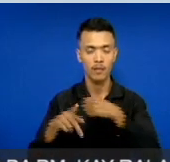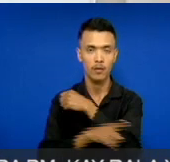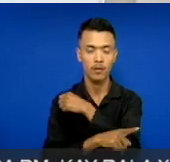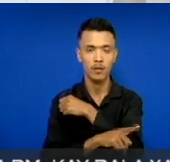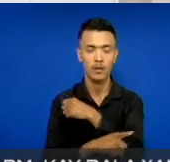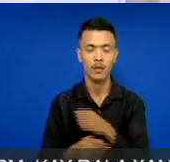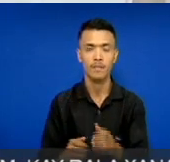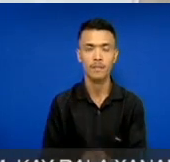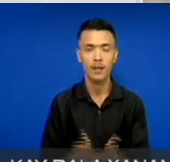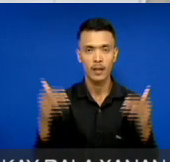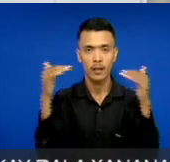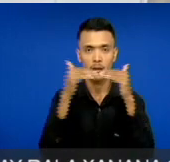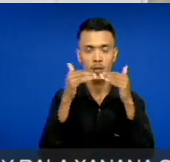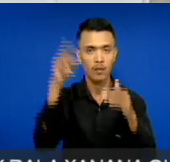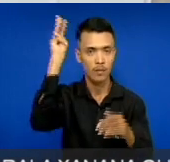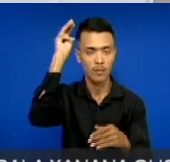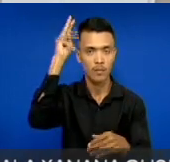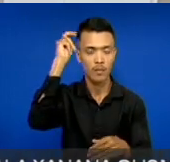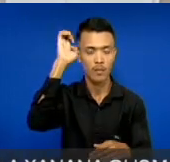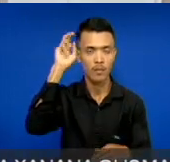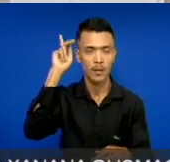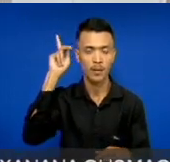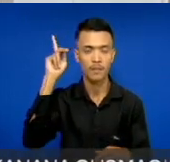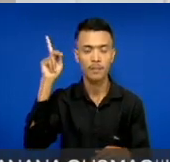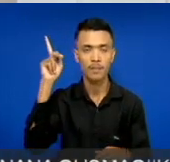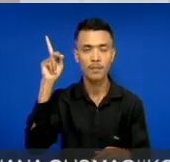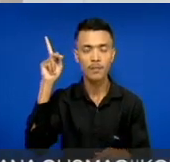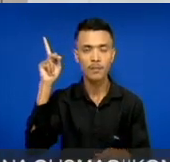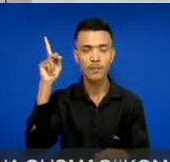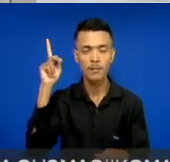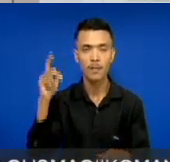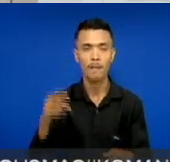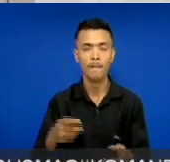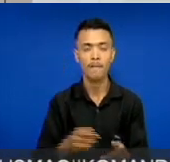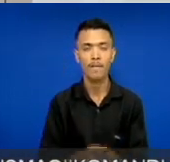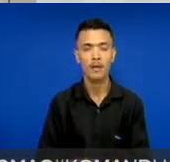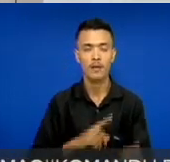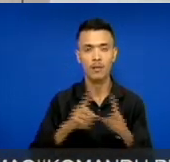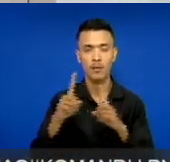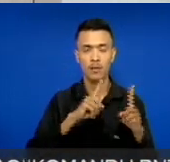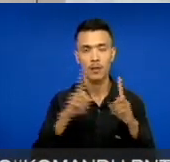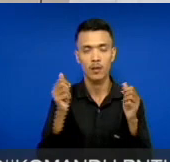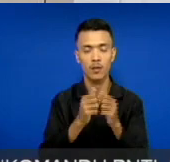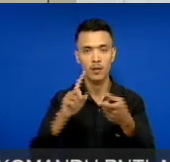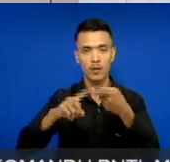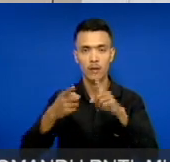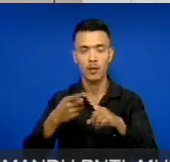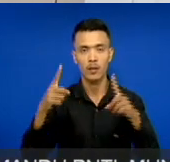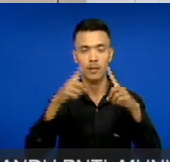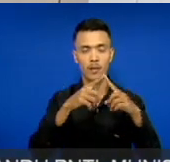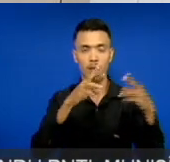Reitanian. Durante o encontro, ministro de Negócios Estrangeiros na Cooperação, Benedito Freitas Mos. Felicita o homólogo Paulo Rangel para o cargo